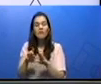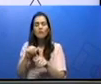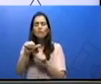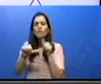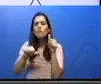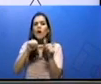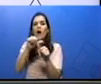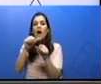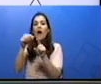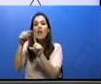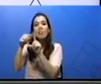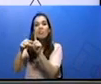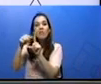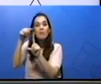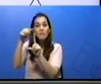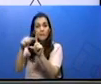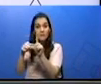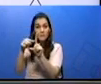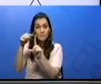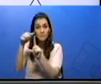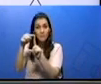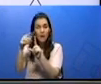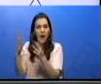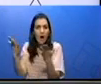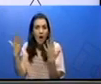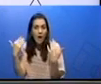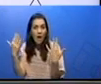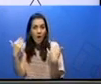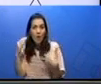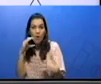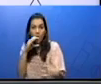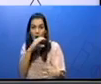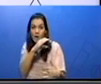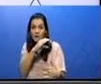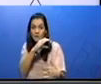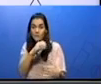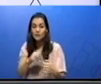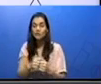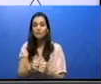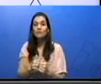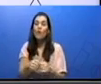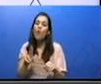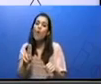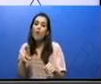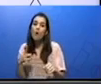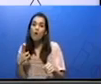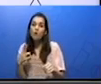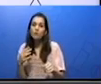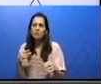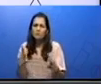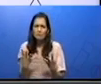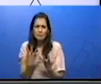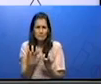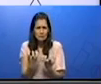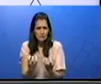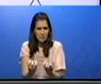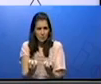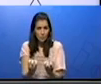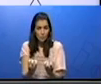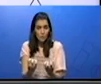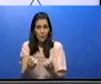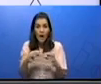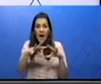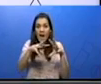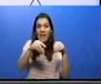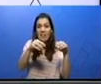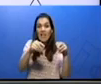ar e o fogo formavam o clima quente, o fogo e a terra formavam o clima seco, a terra e a